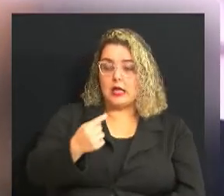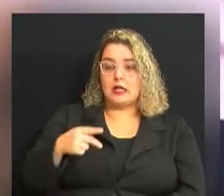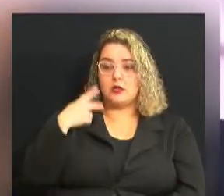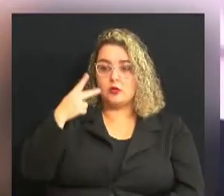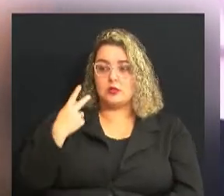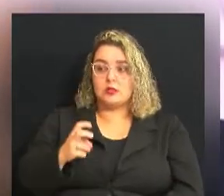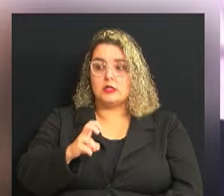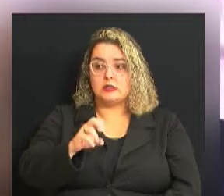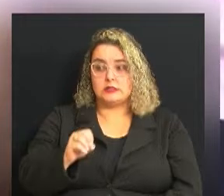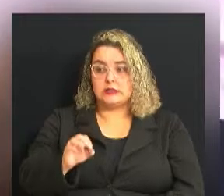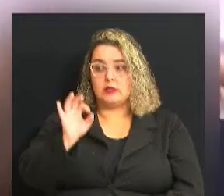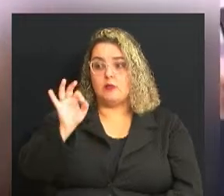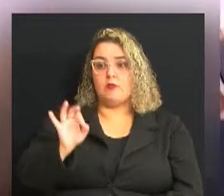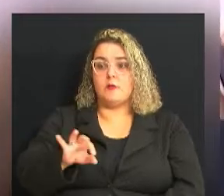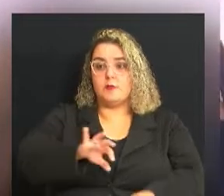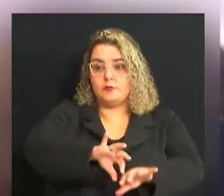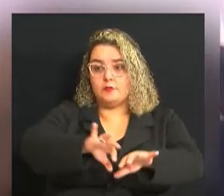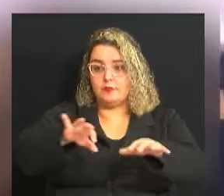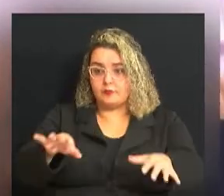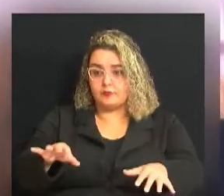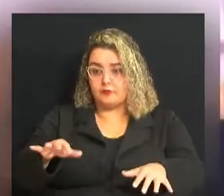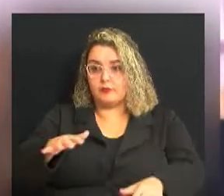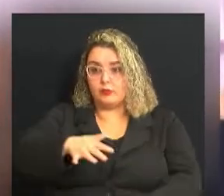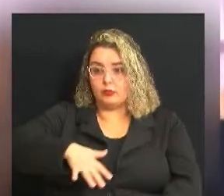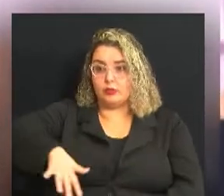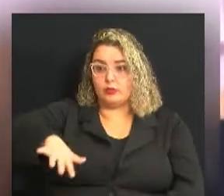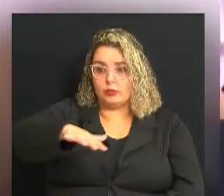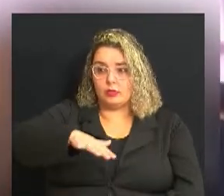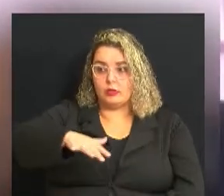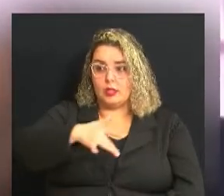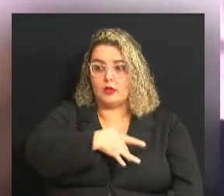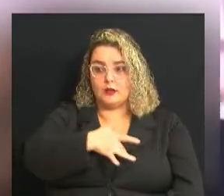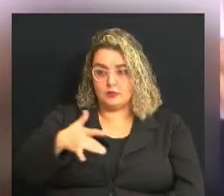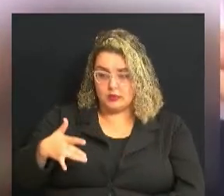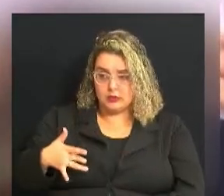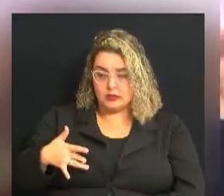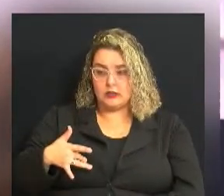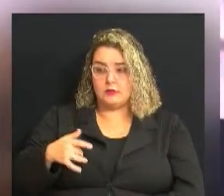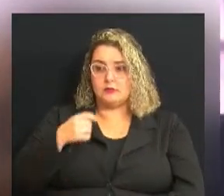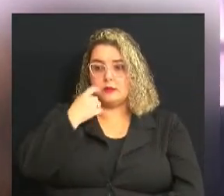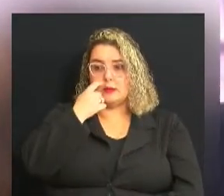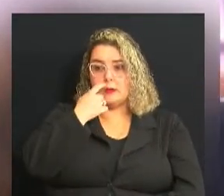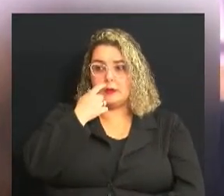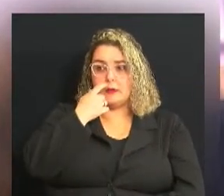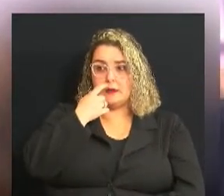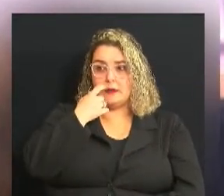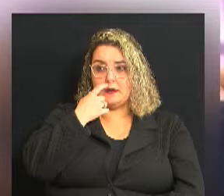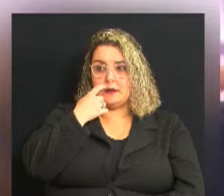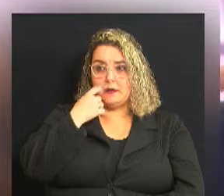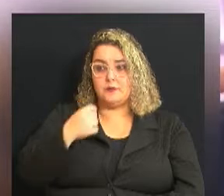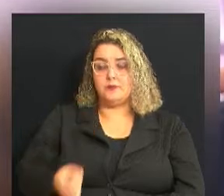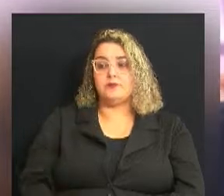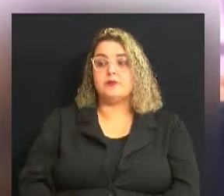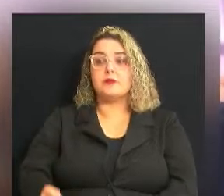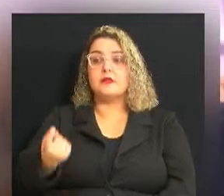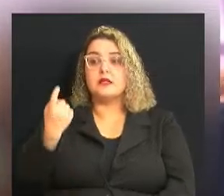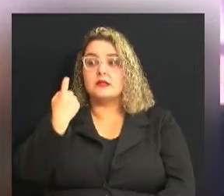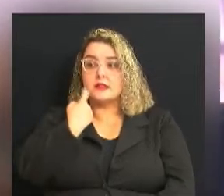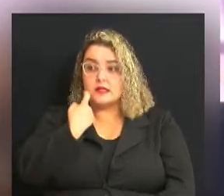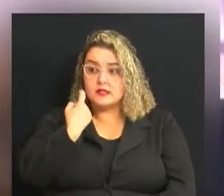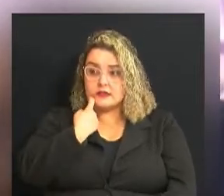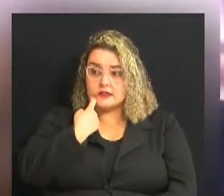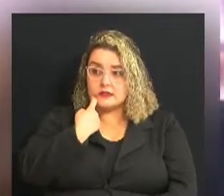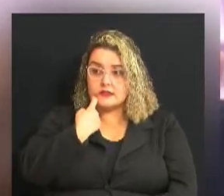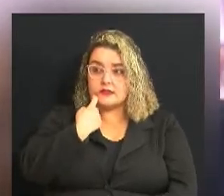valor vai ter que ser destinados aí para a área da saúde. E na sexta-feira, no período